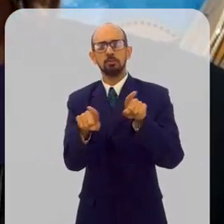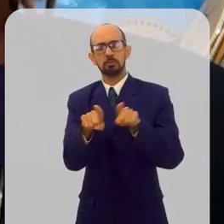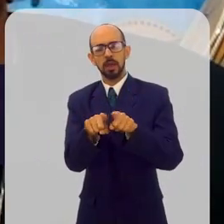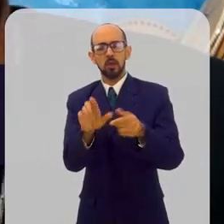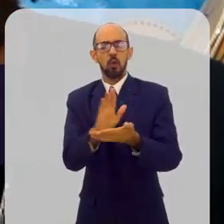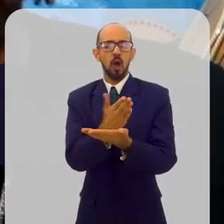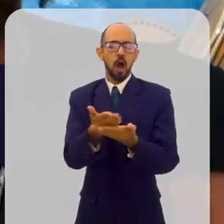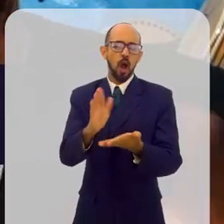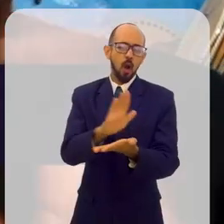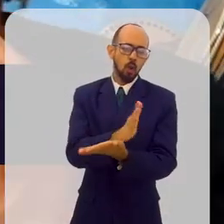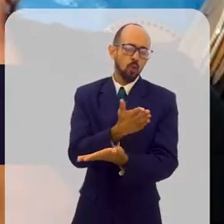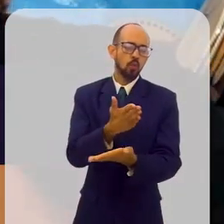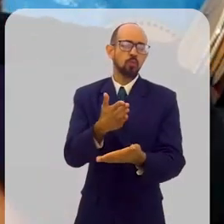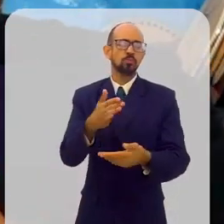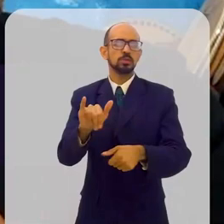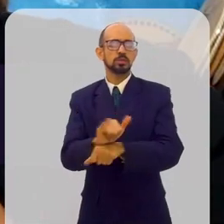com